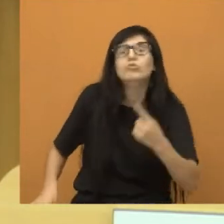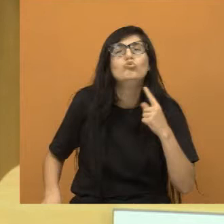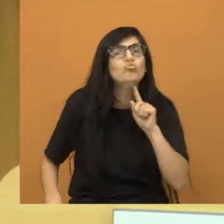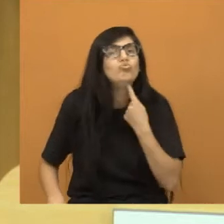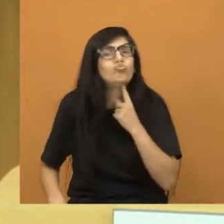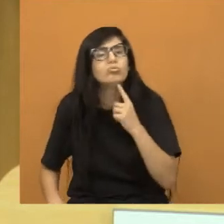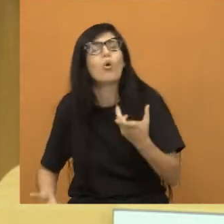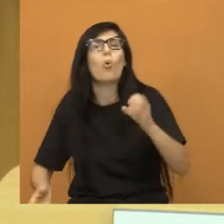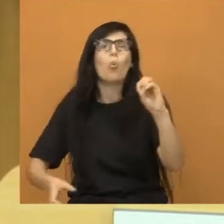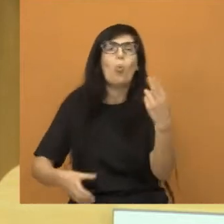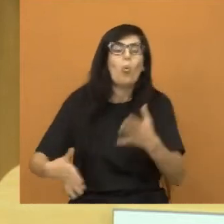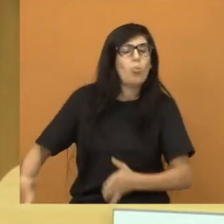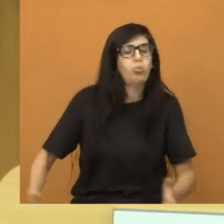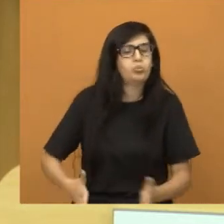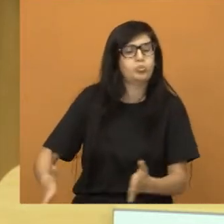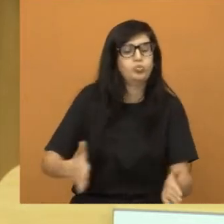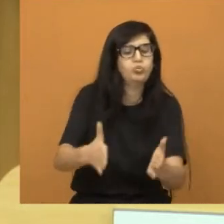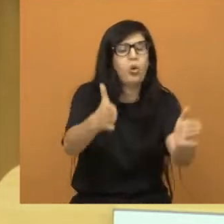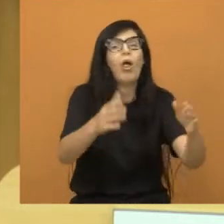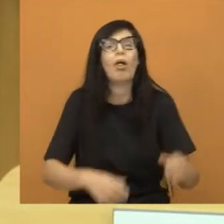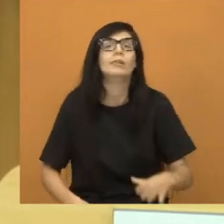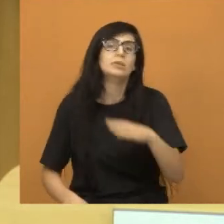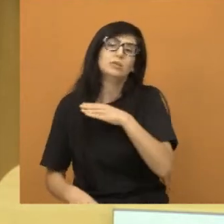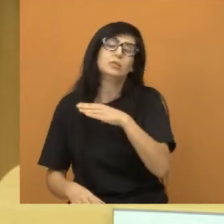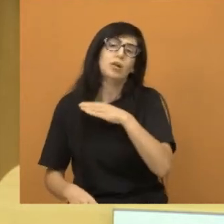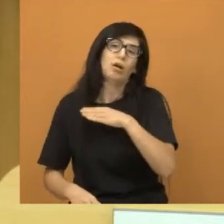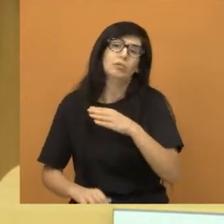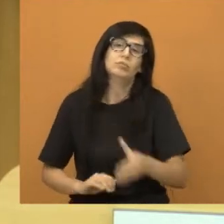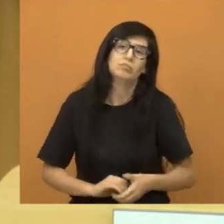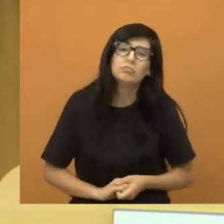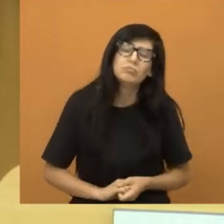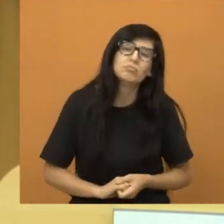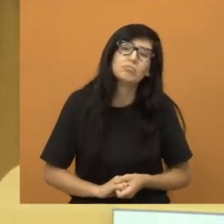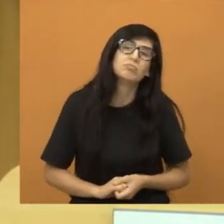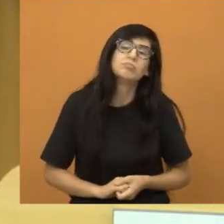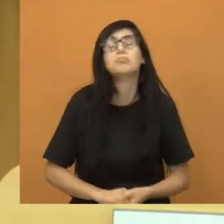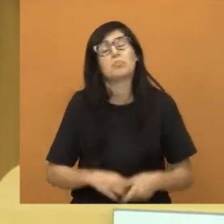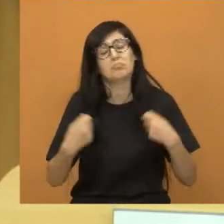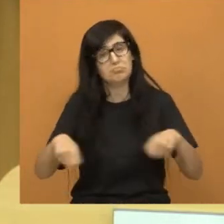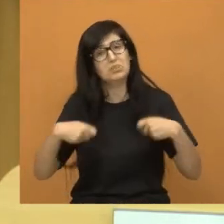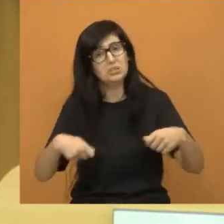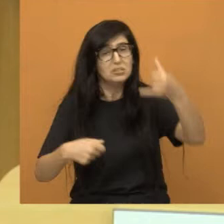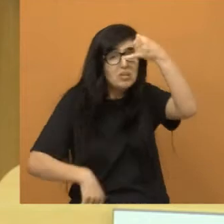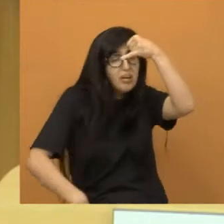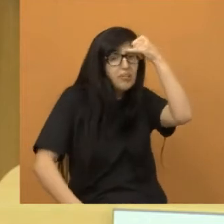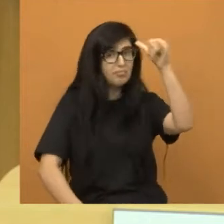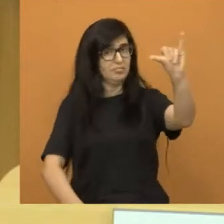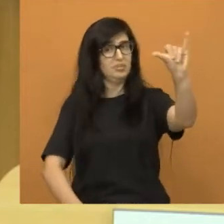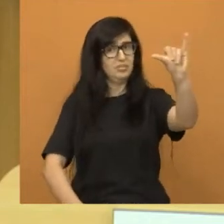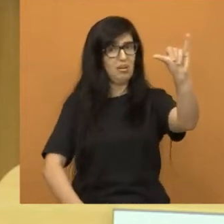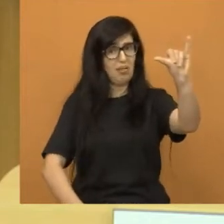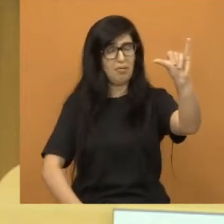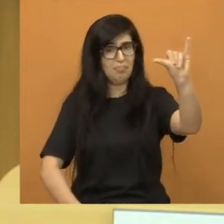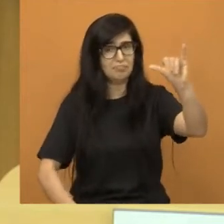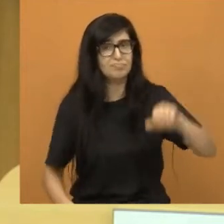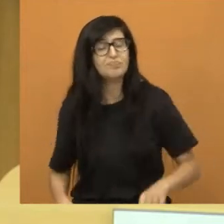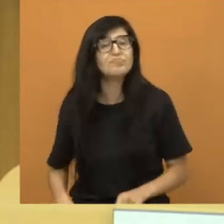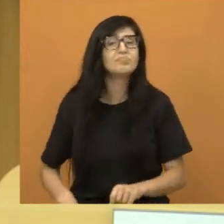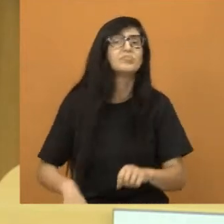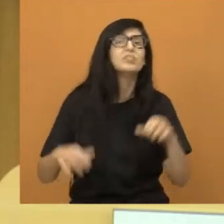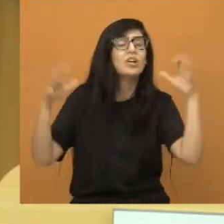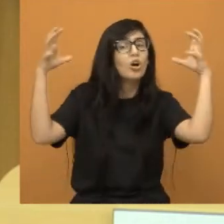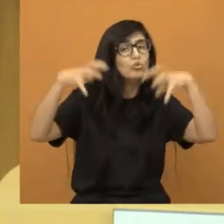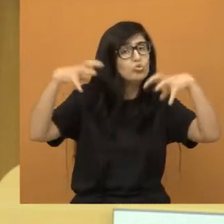parte de algum rio que atravessa a nossa cidade, é para isso que a gente quer, evitar que nesse período de